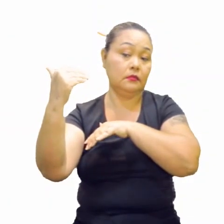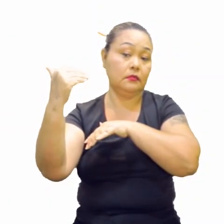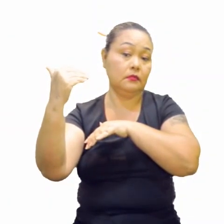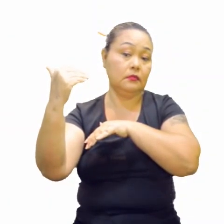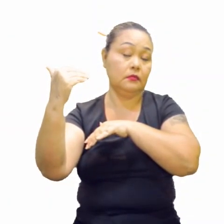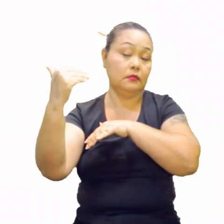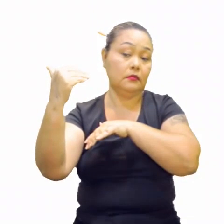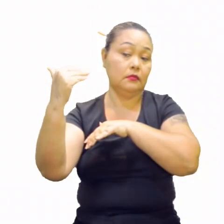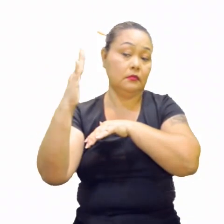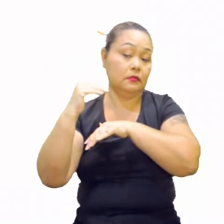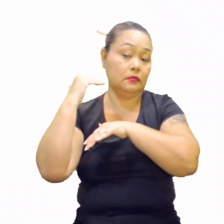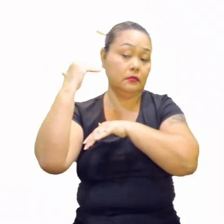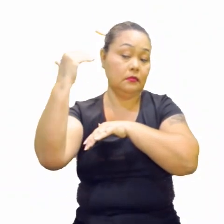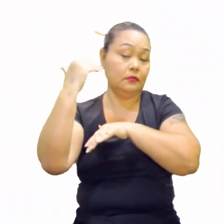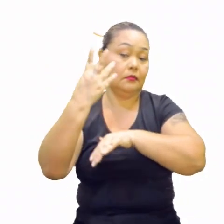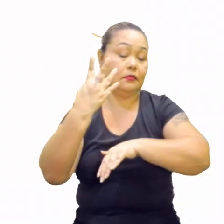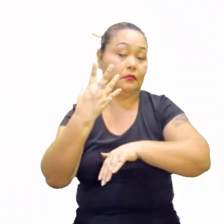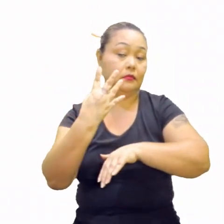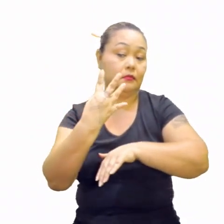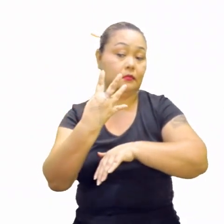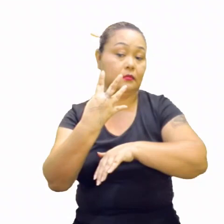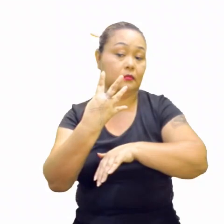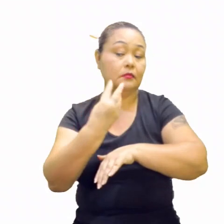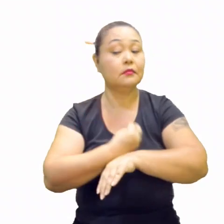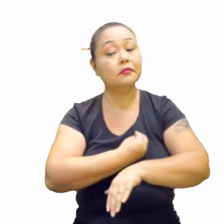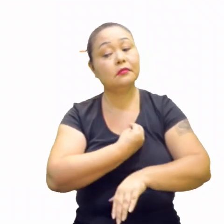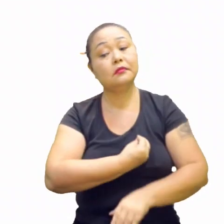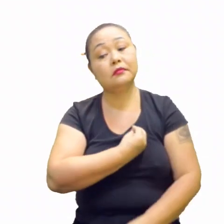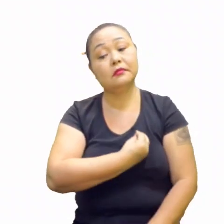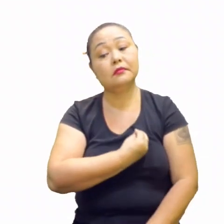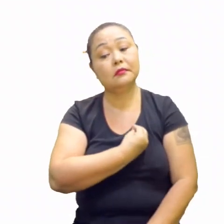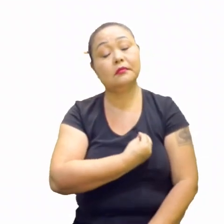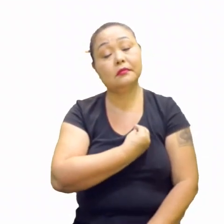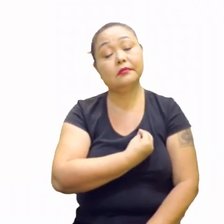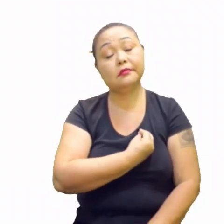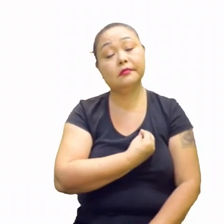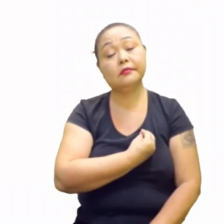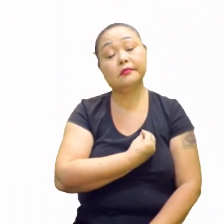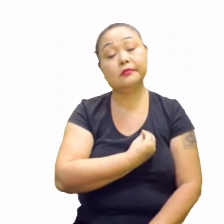padrão de vida